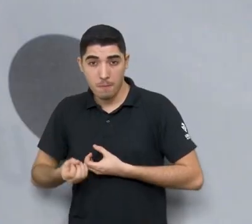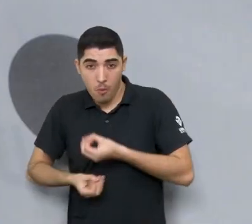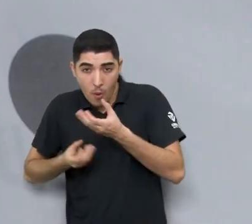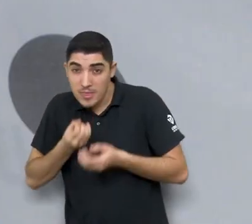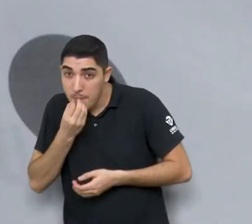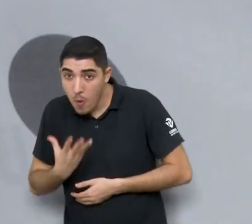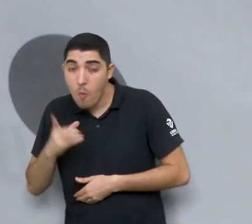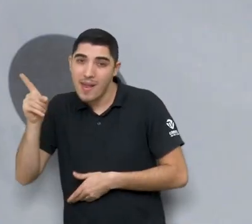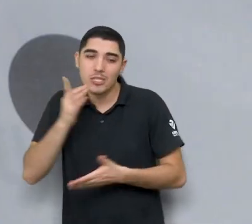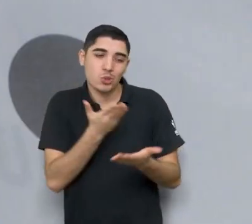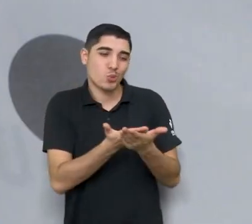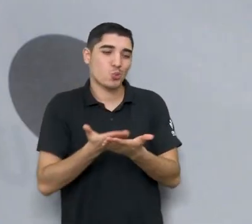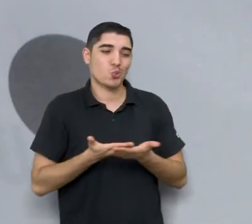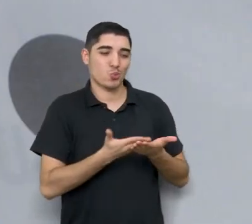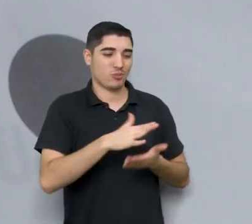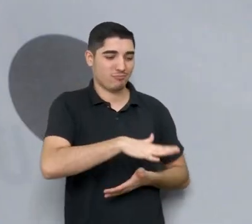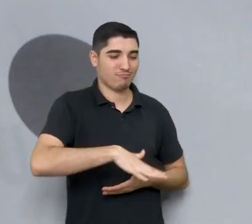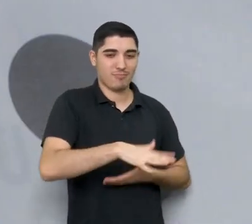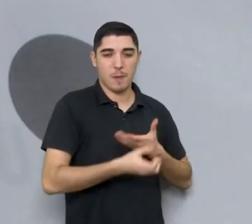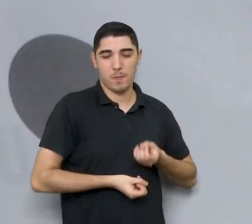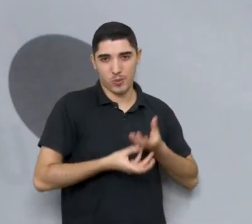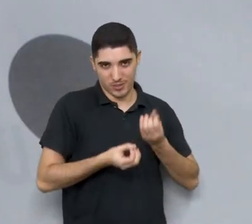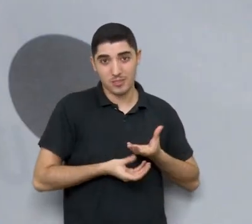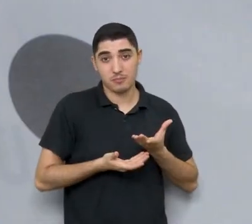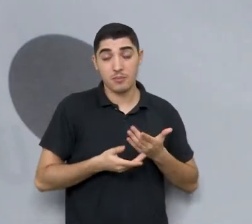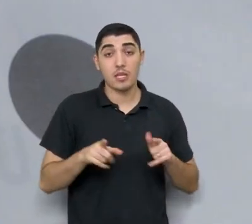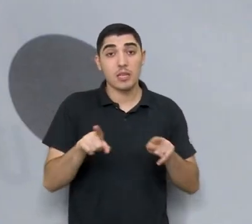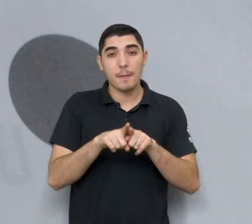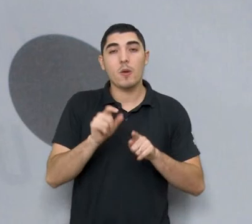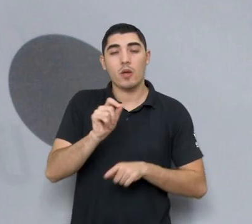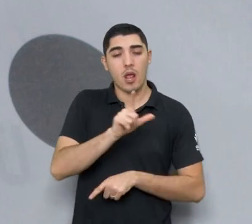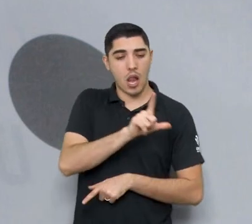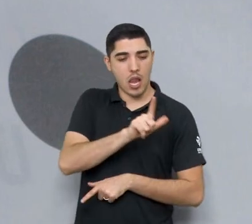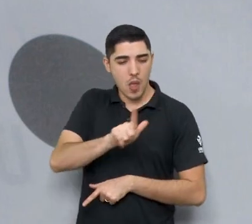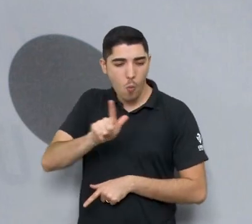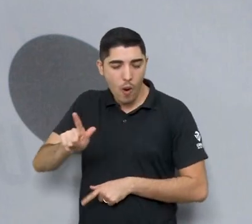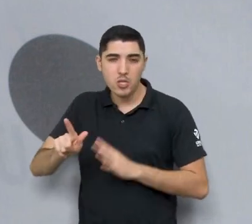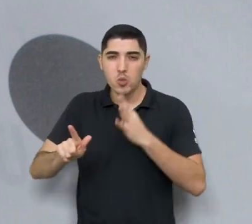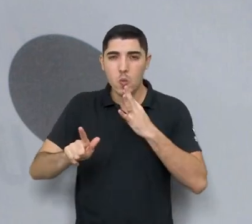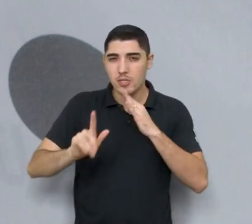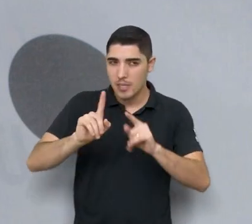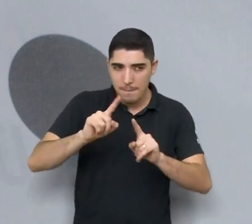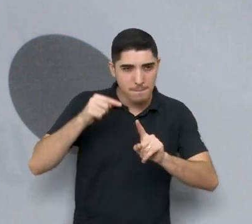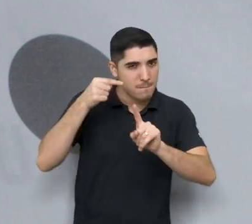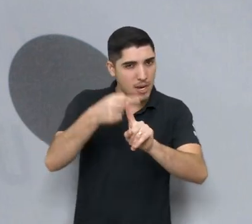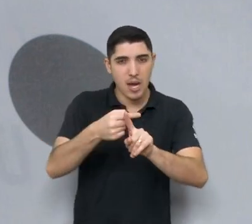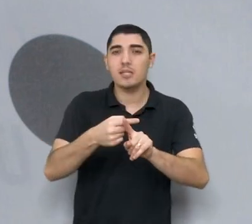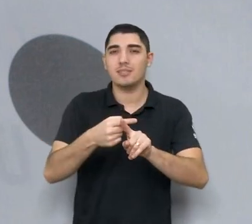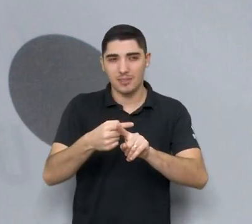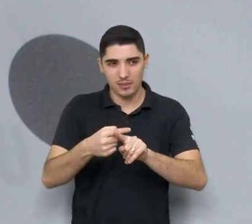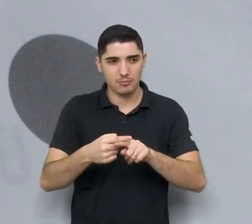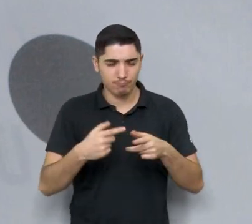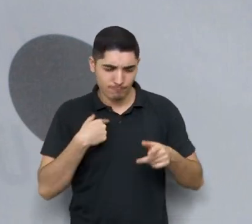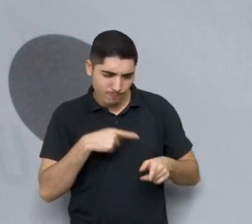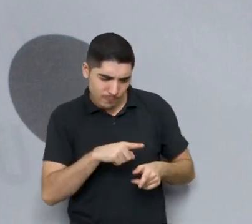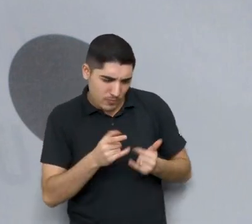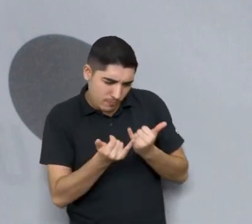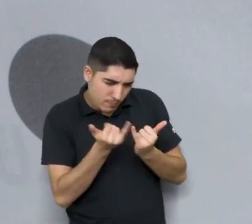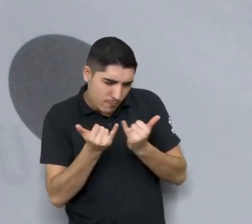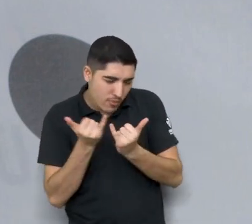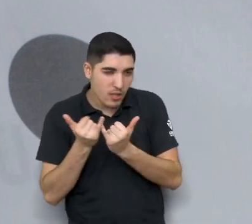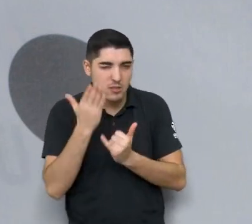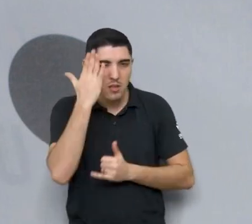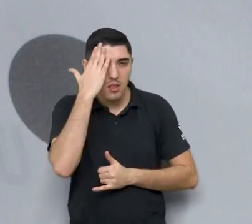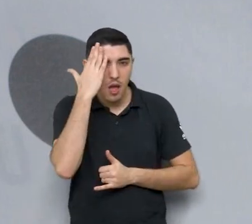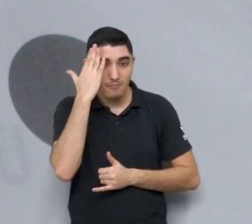poesia, né? Mais você se apropria das linguagens, mais você se familiariza com as linguagens e mais você